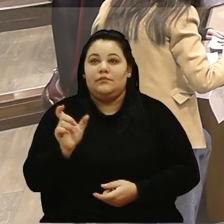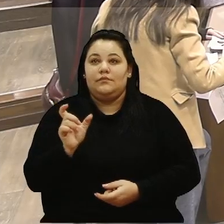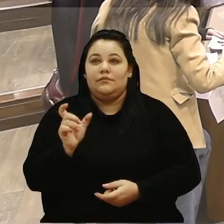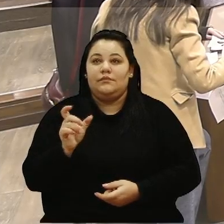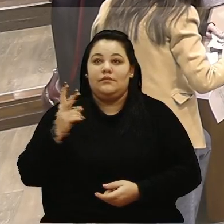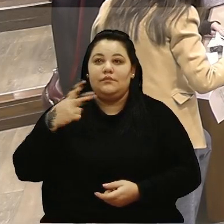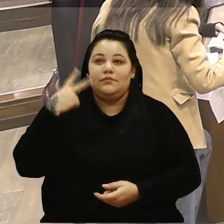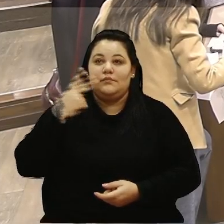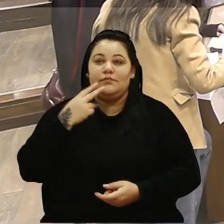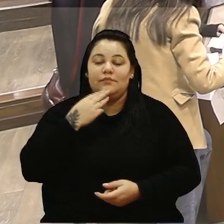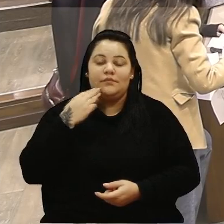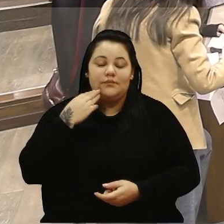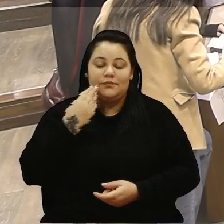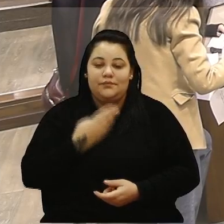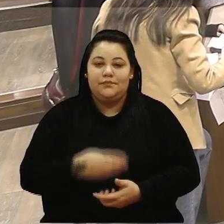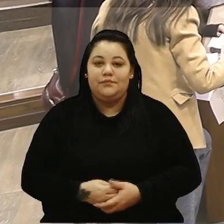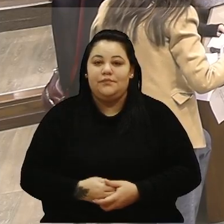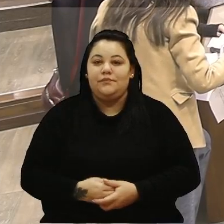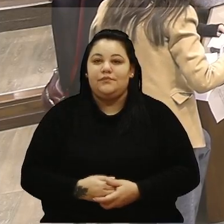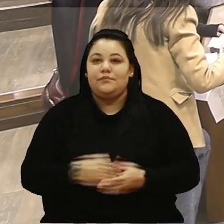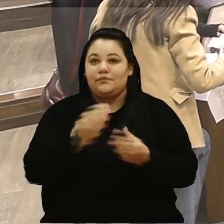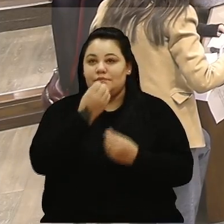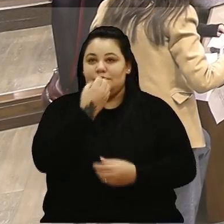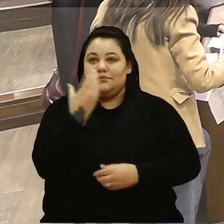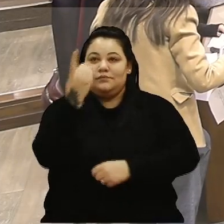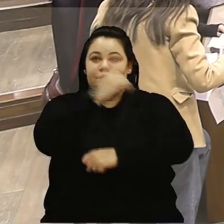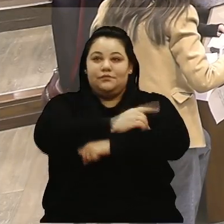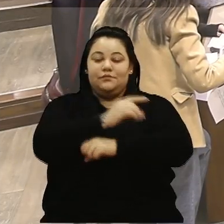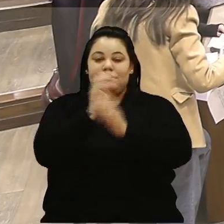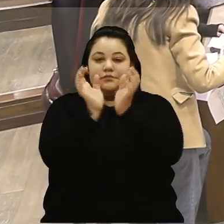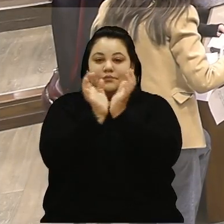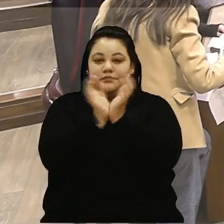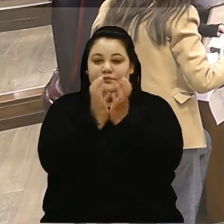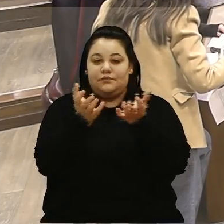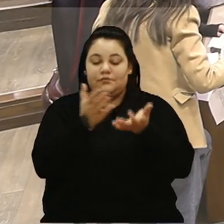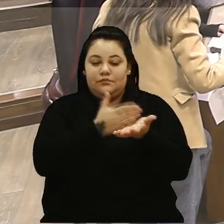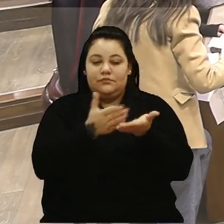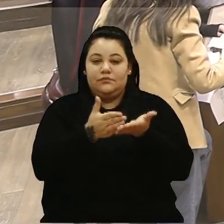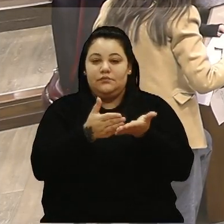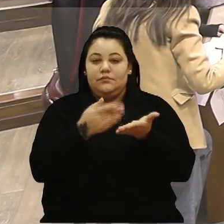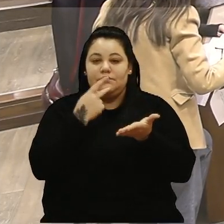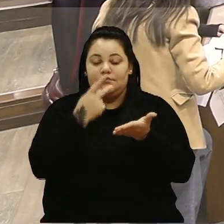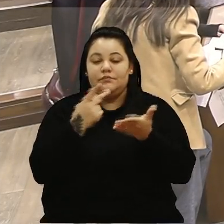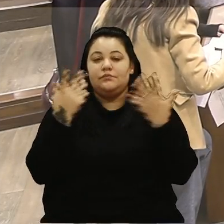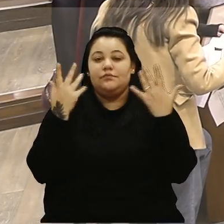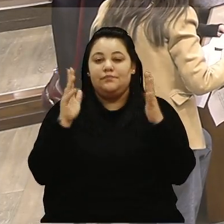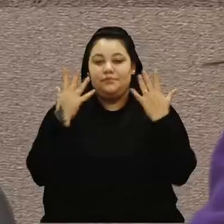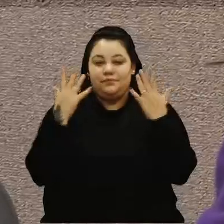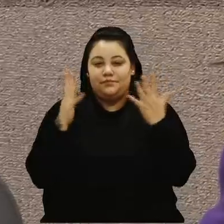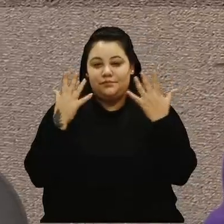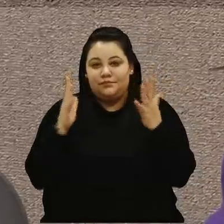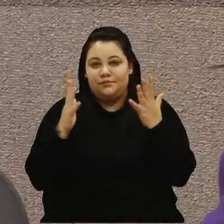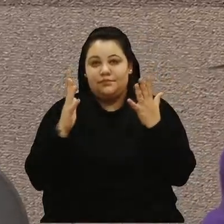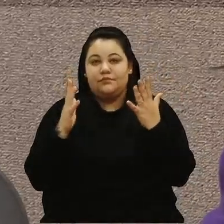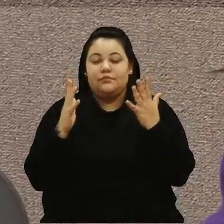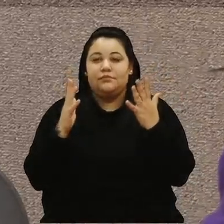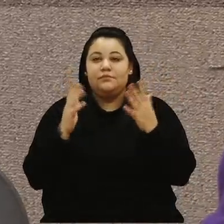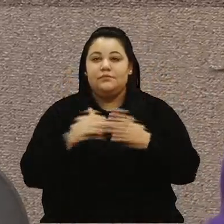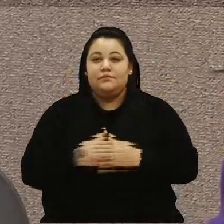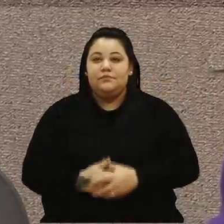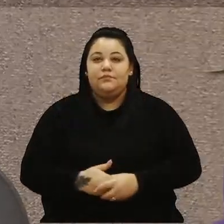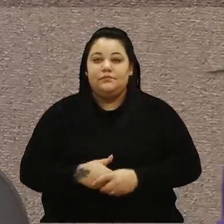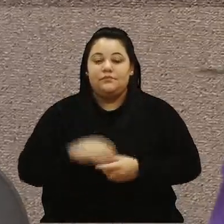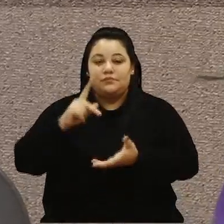palavra. Muito bom dia, colegas. Eu queria fazer inicialmente um voto de congratulações, votos de congratulações, na